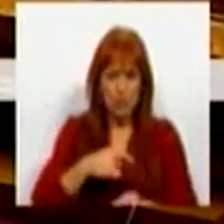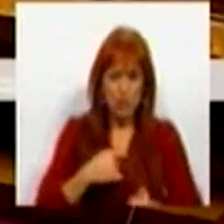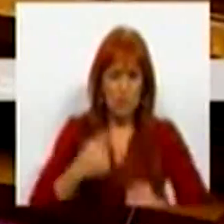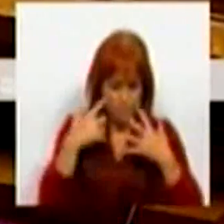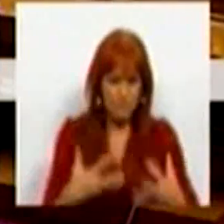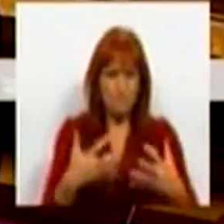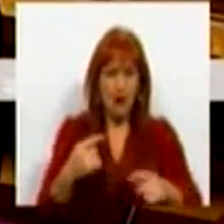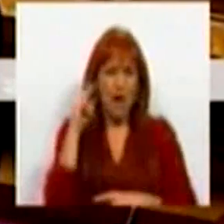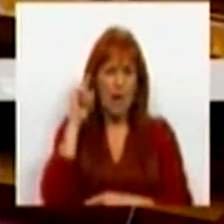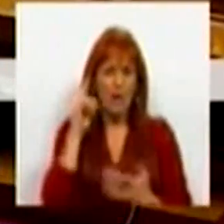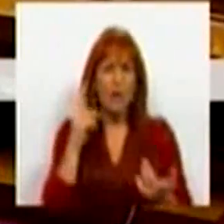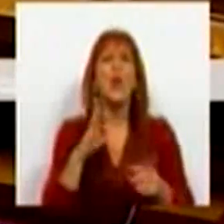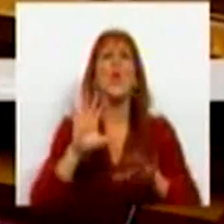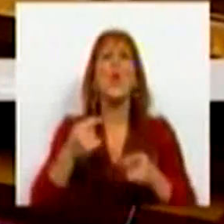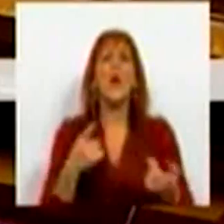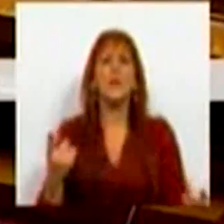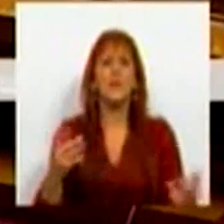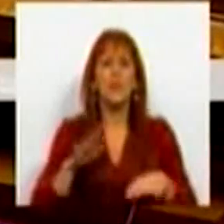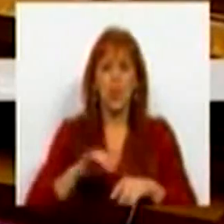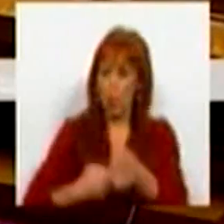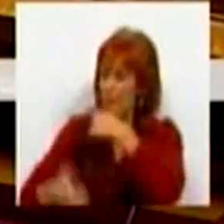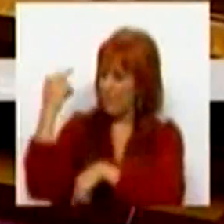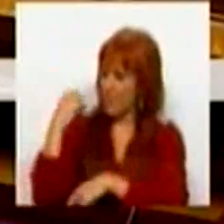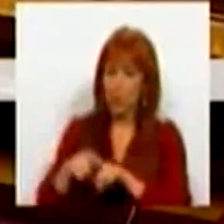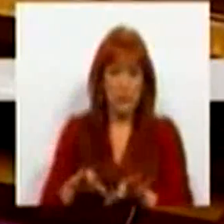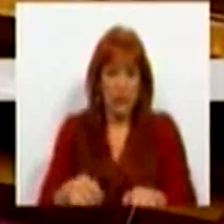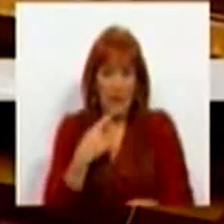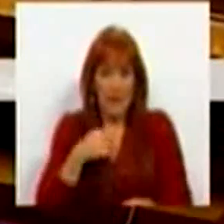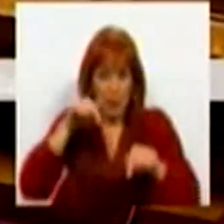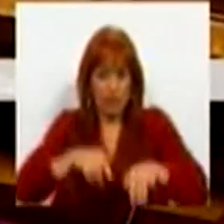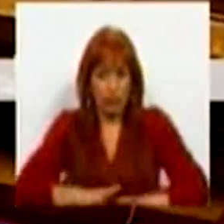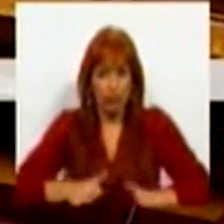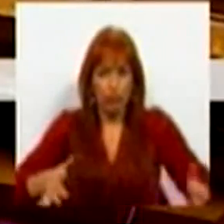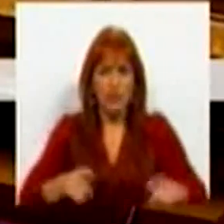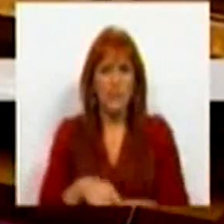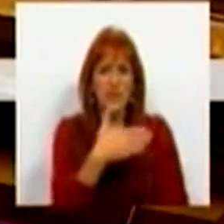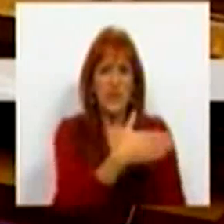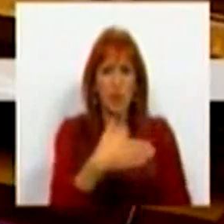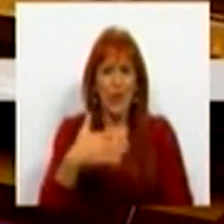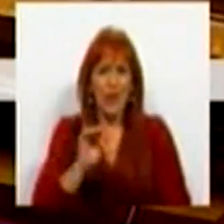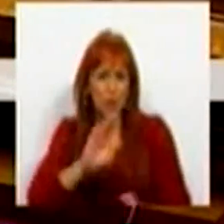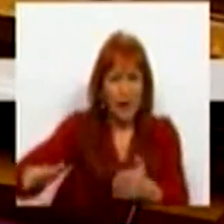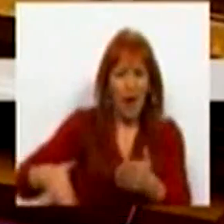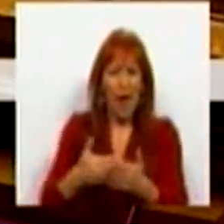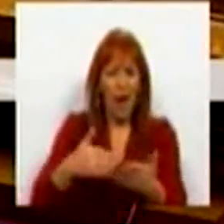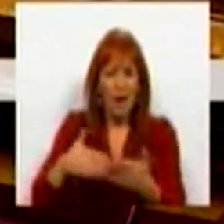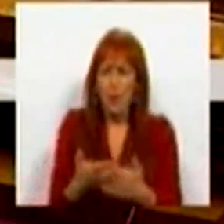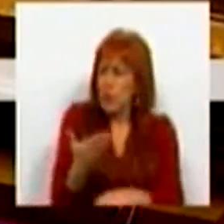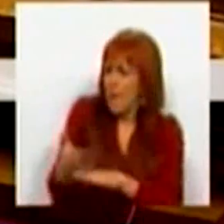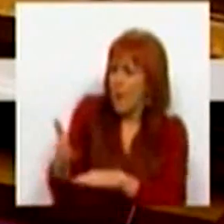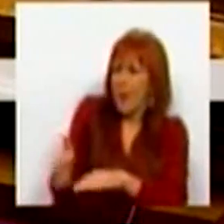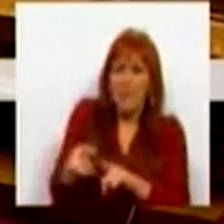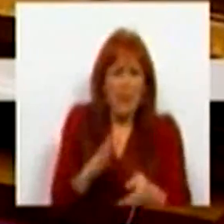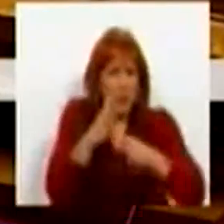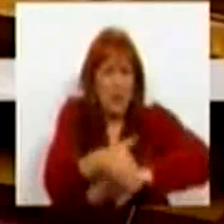ganha especial relevo quando, justamente no ano passado, como já aqui foi referido, 114 candidatos ficaram